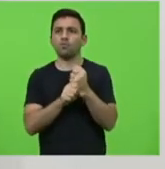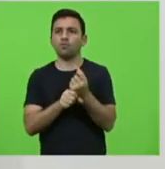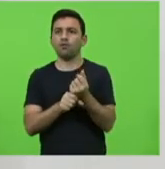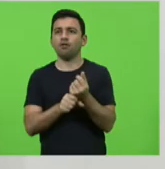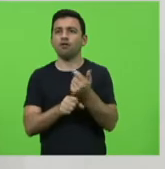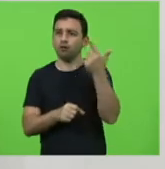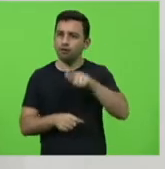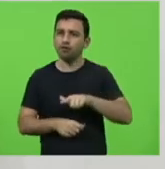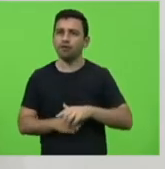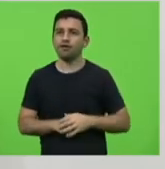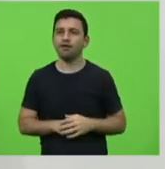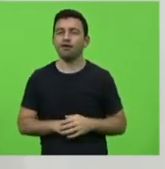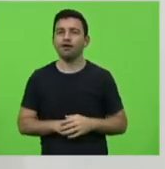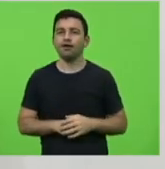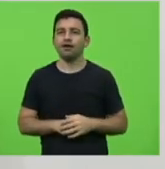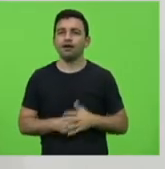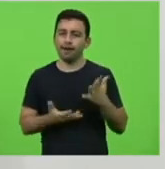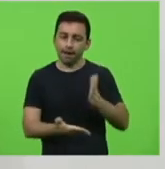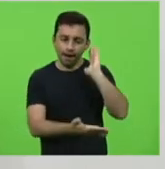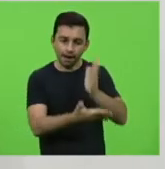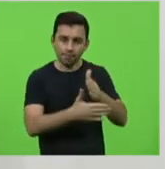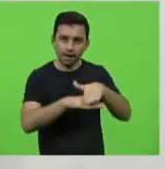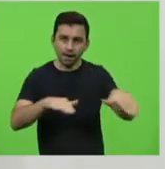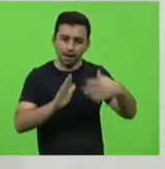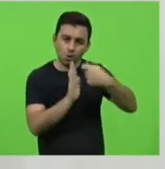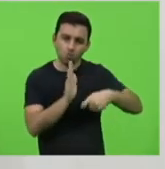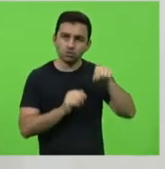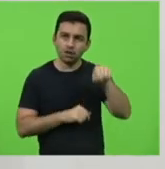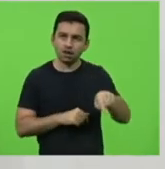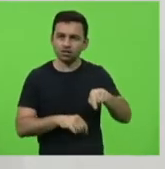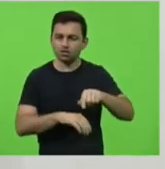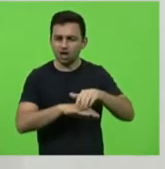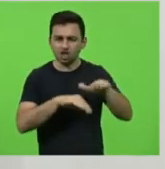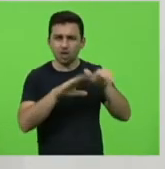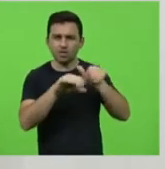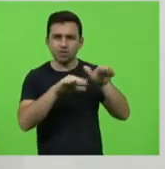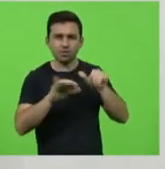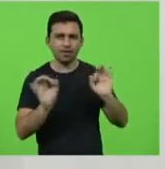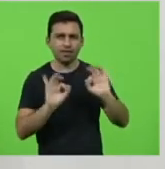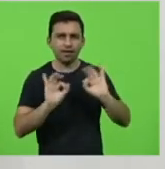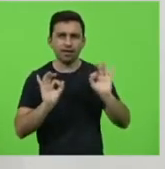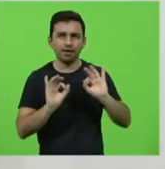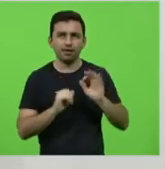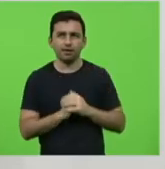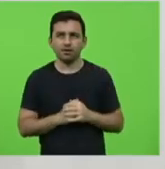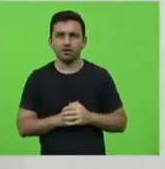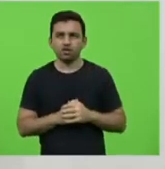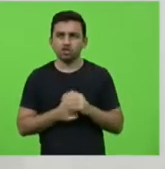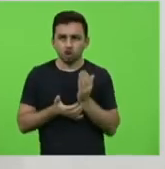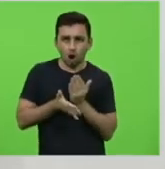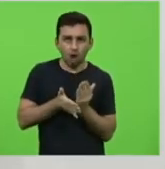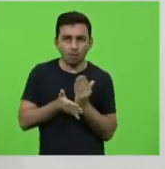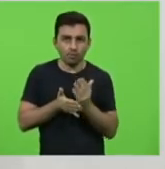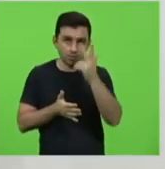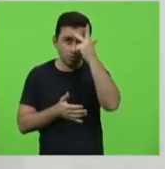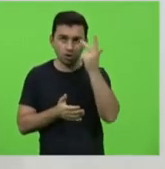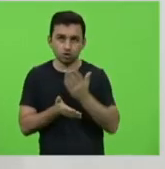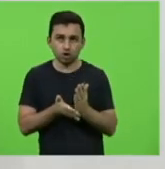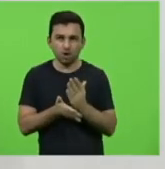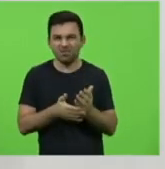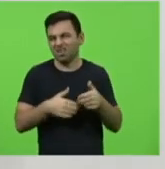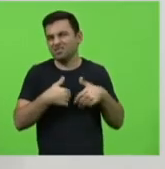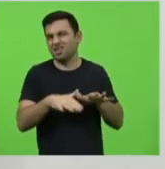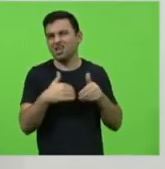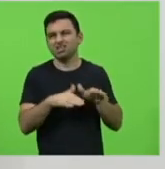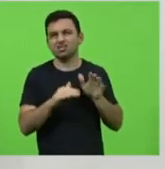Entendeu? Eles querem acabar com o concurso. Acaba, não chama remanescente. Eles chamam de refugos remanescentes. Refugo. Nós